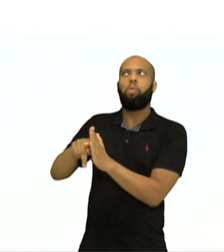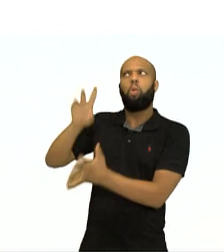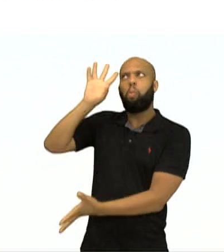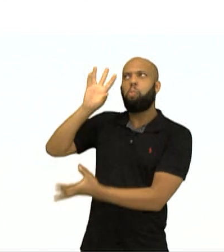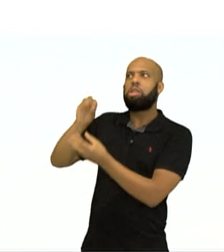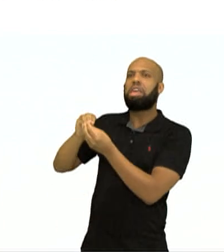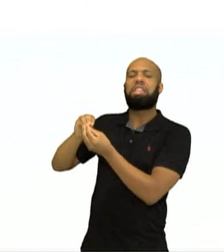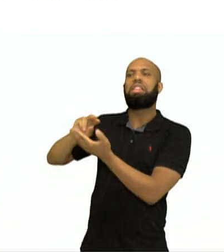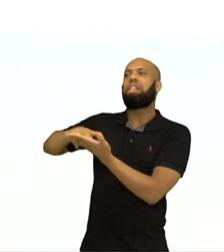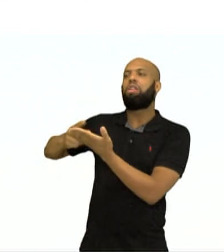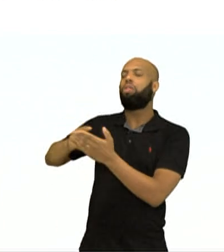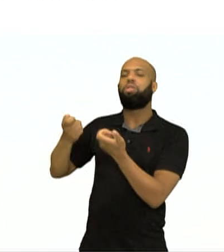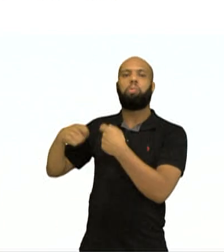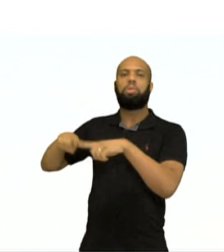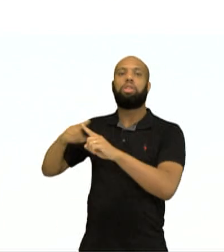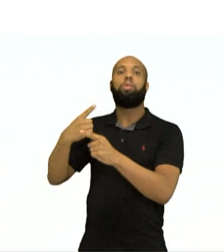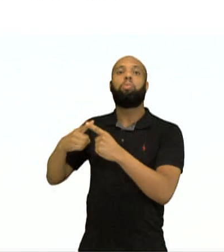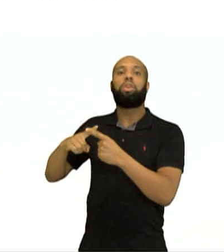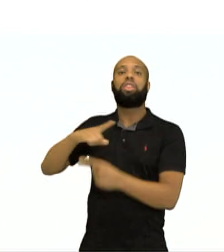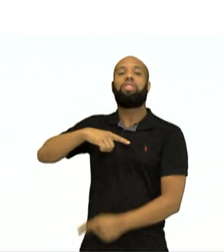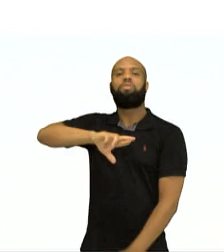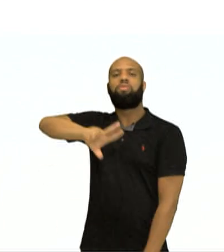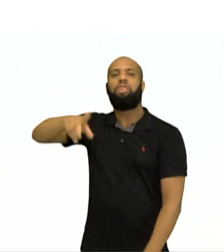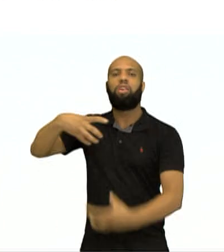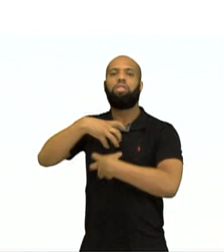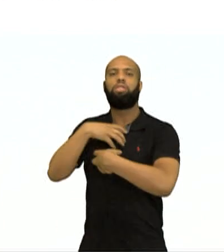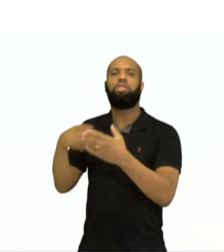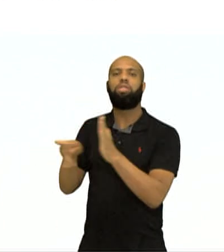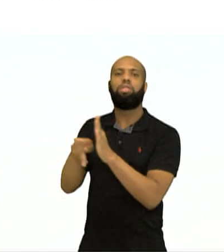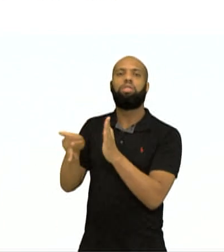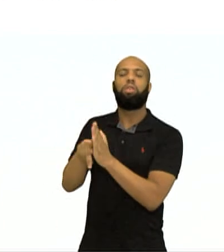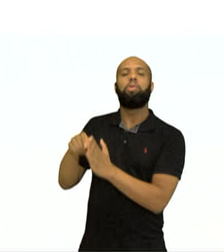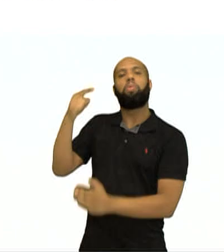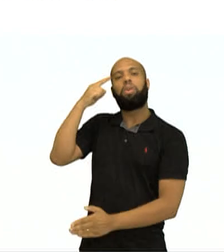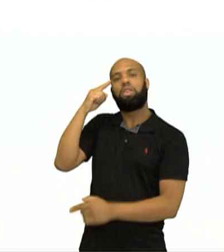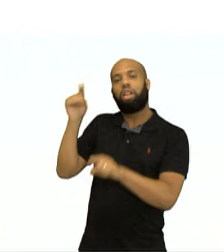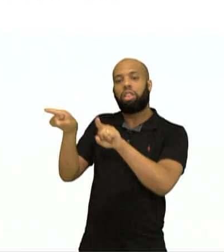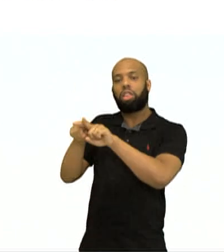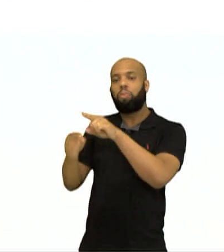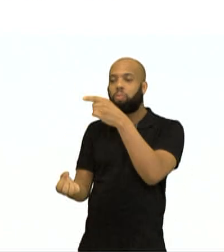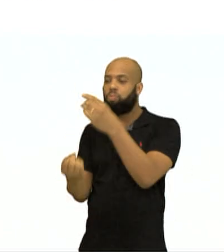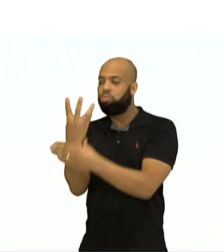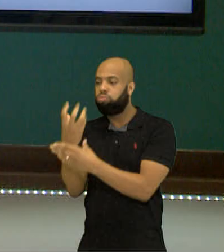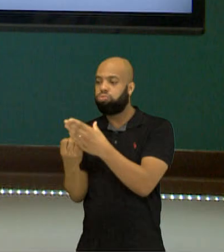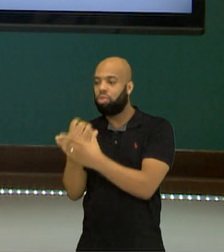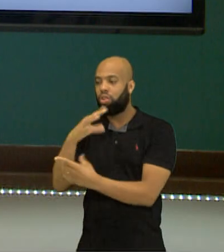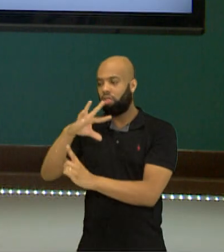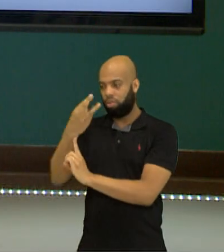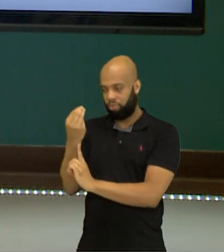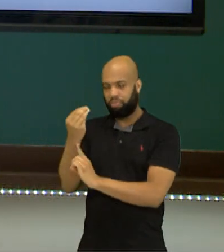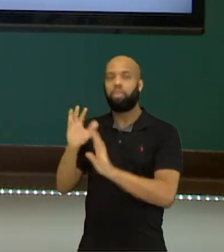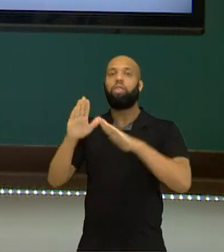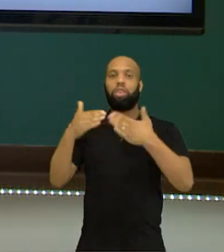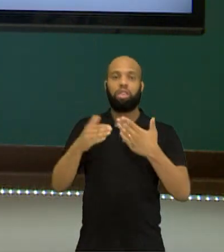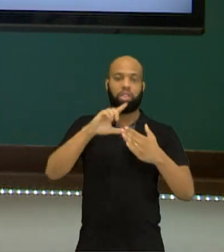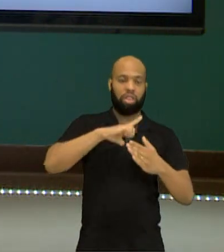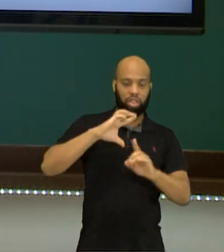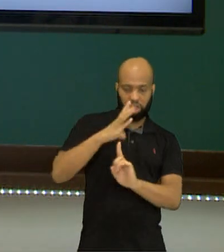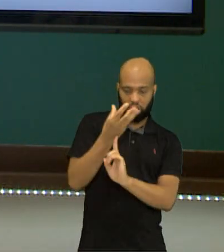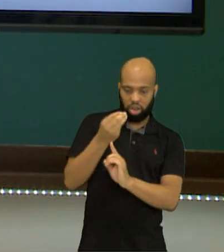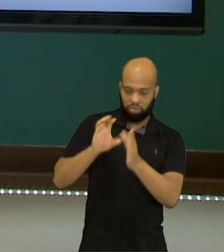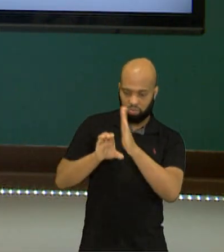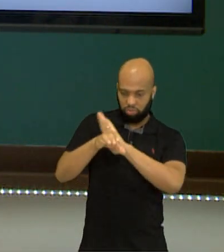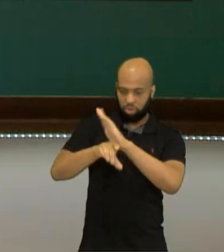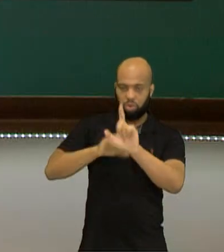interpretação, pois são muitas as maneiras de pensar e criar arte. Então pensa, na arte